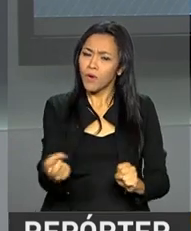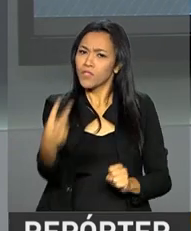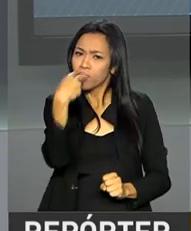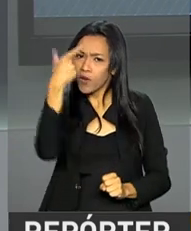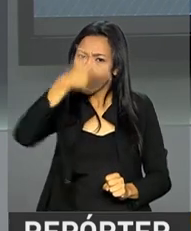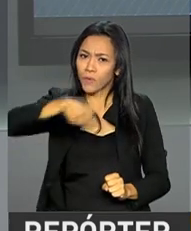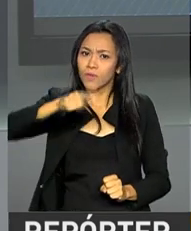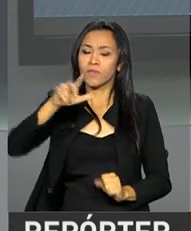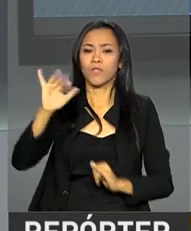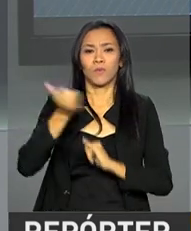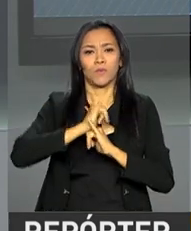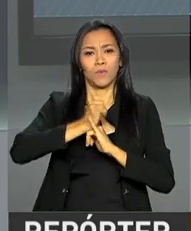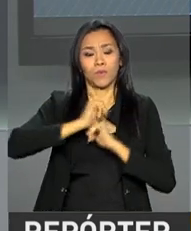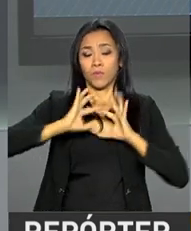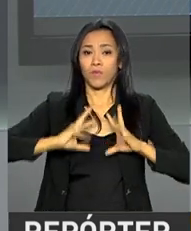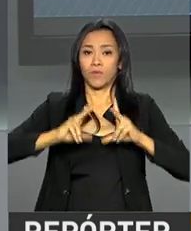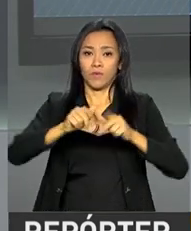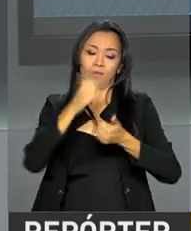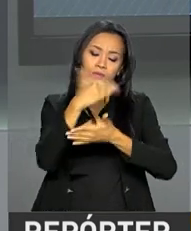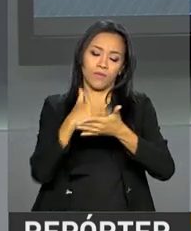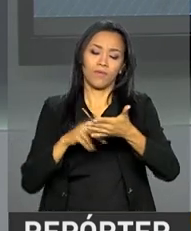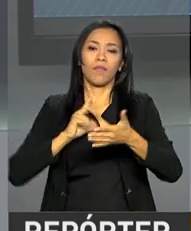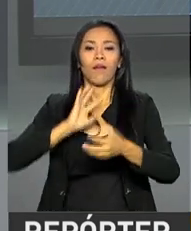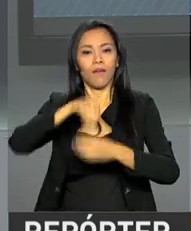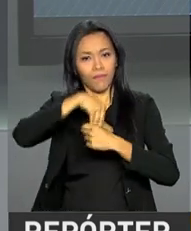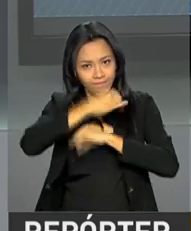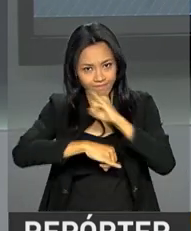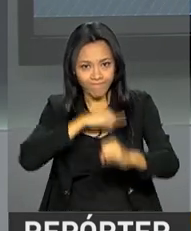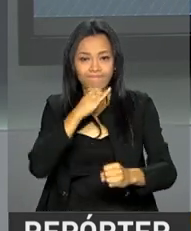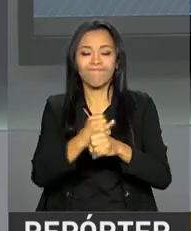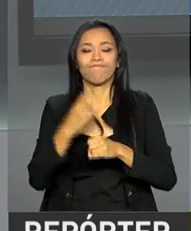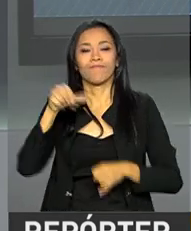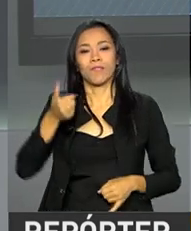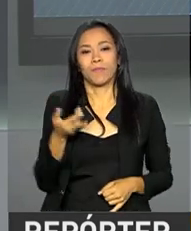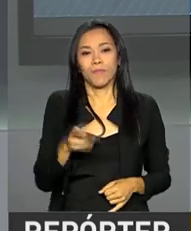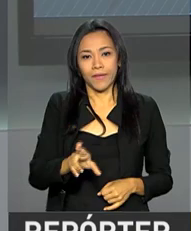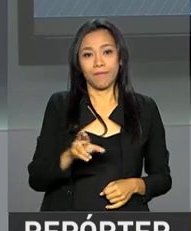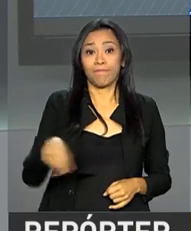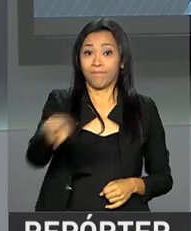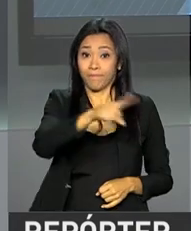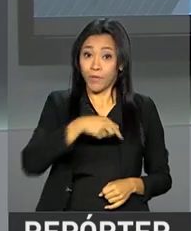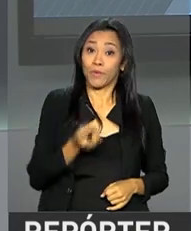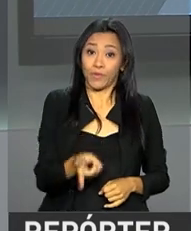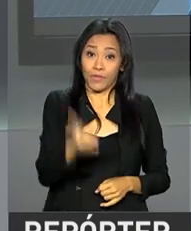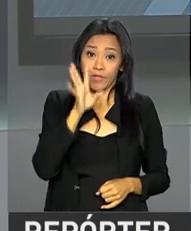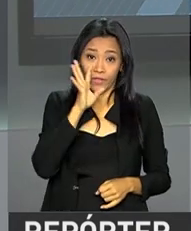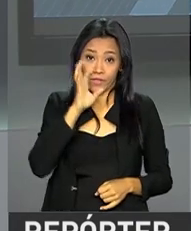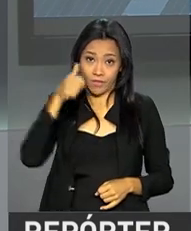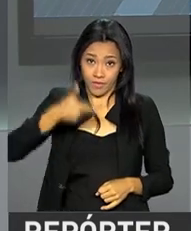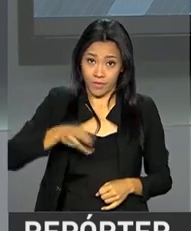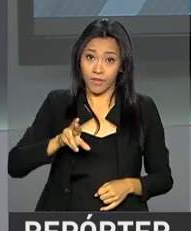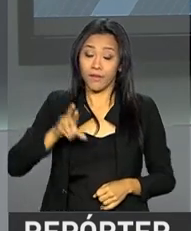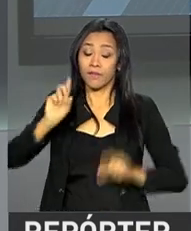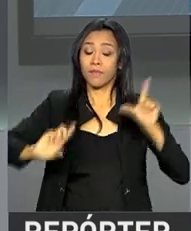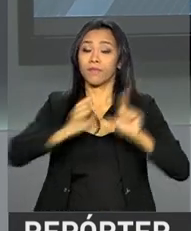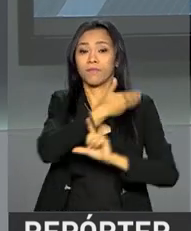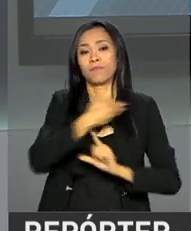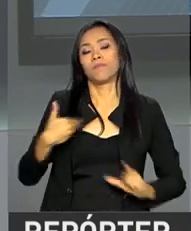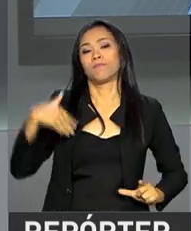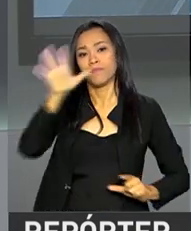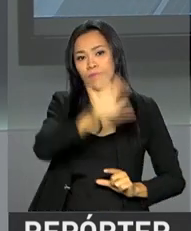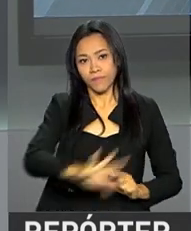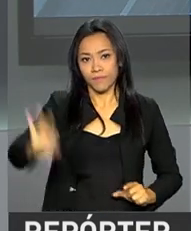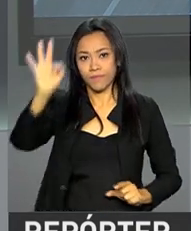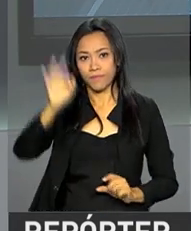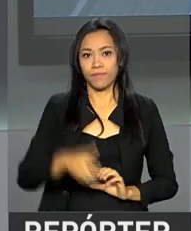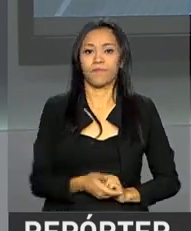youtube e toda a nossa programação também está na página da nbr na internet continue com a gente aqui na nbr a tv do governo